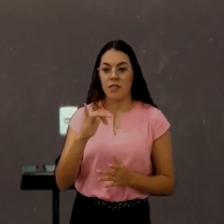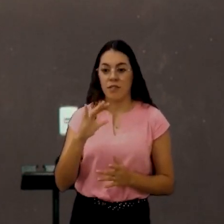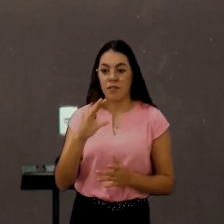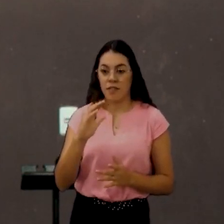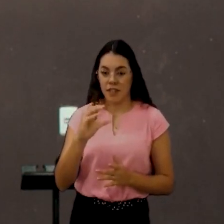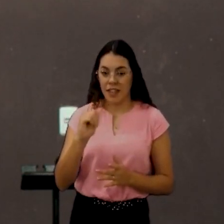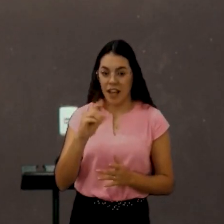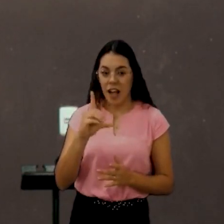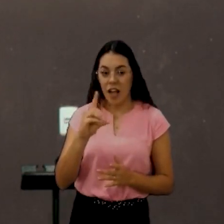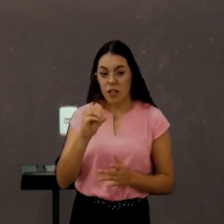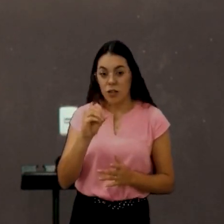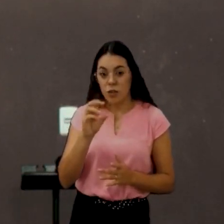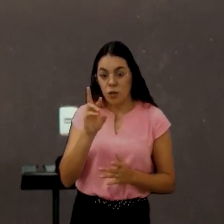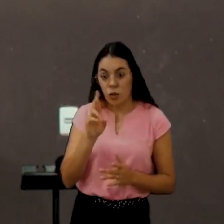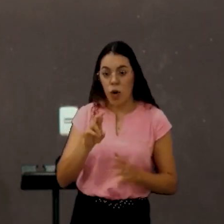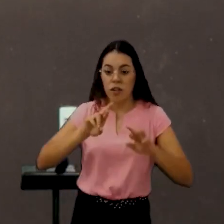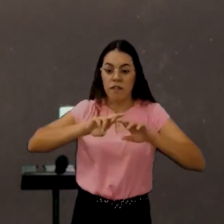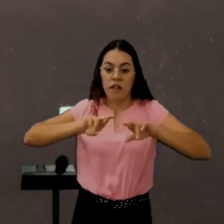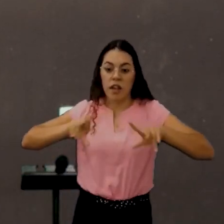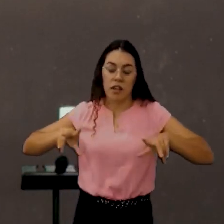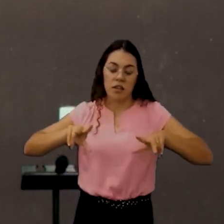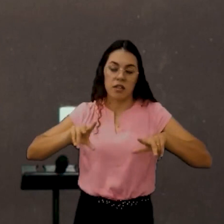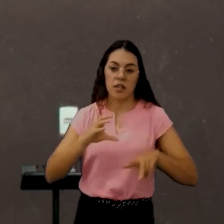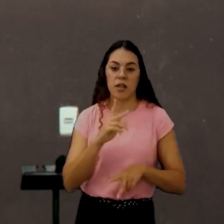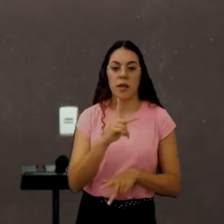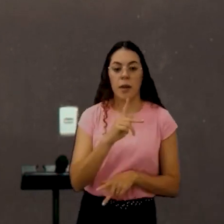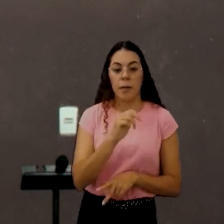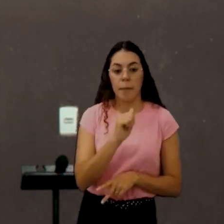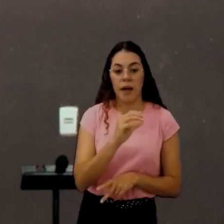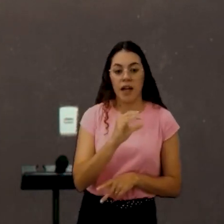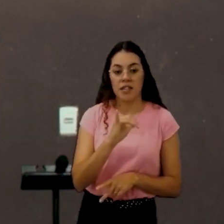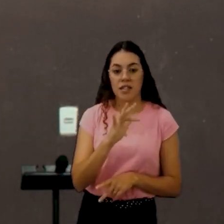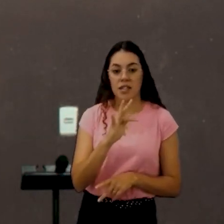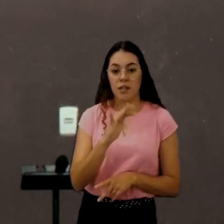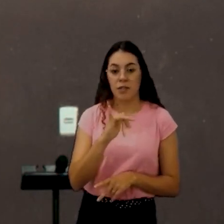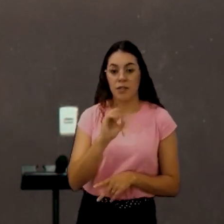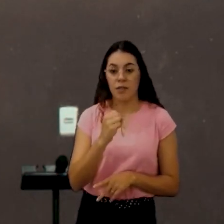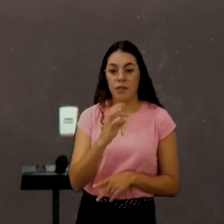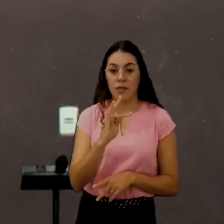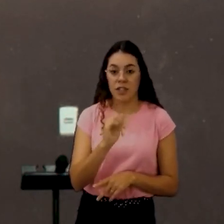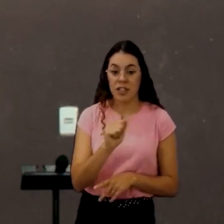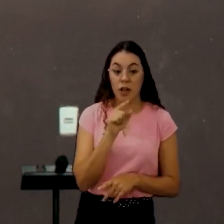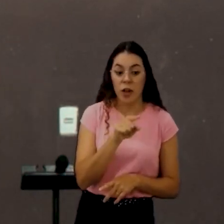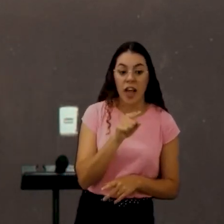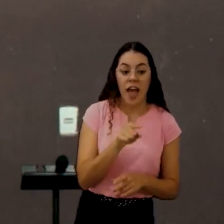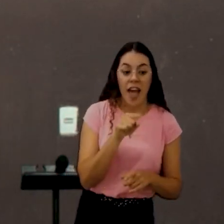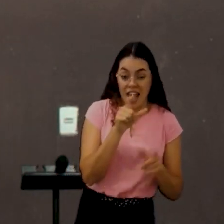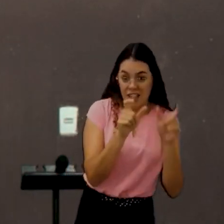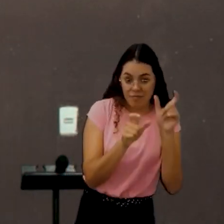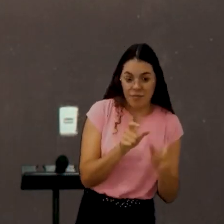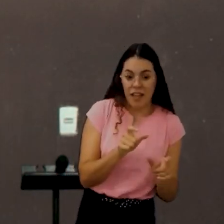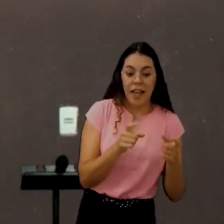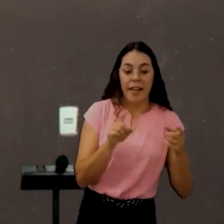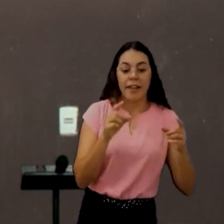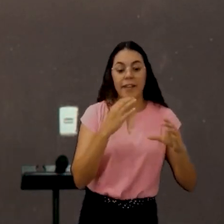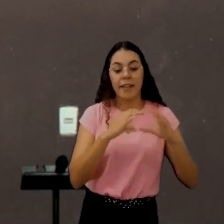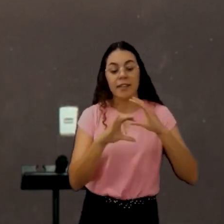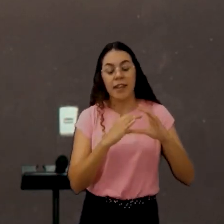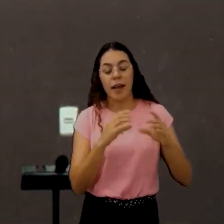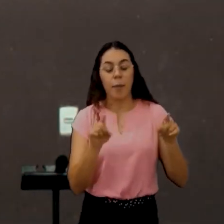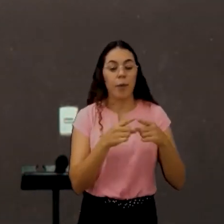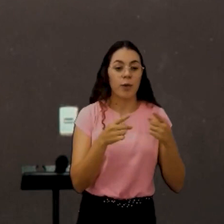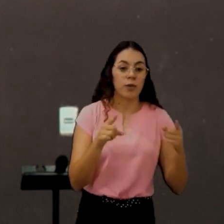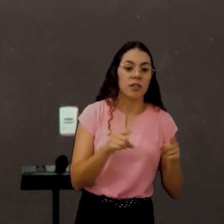certo? Pacifista, ele acha que a coisa vai se resolver se ele ficar cantando música, levantando placa, não faça isso,